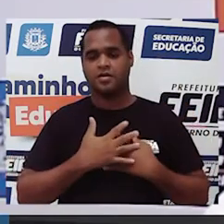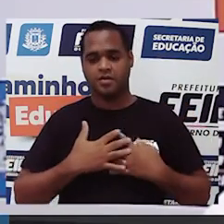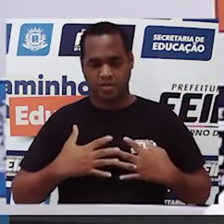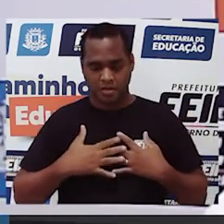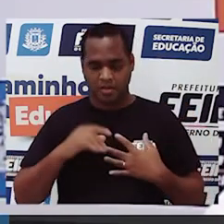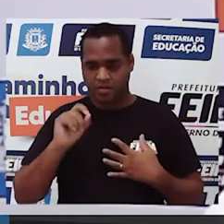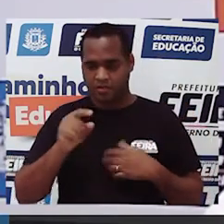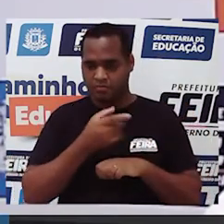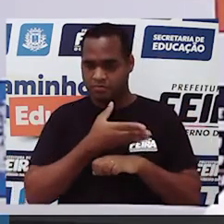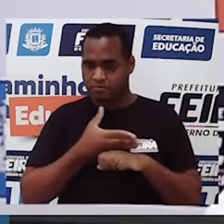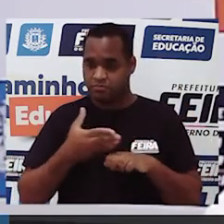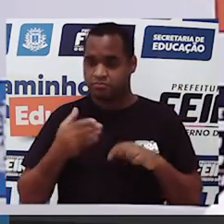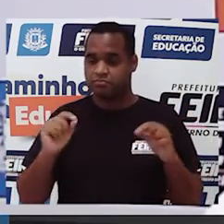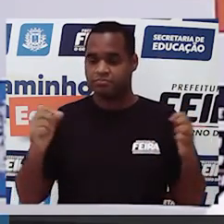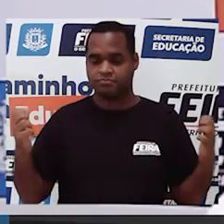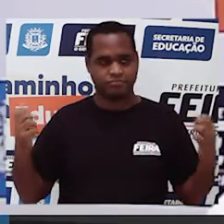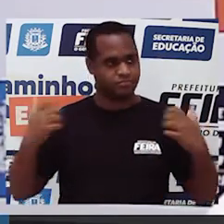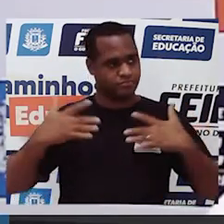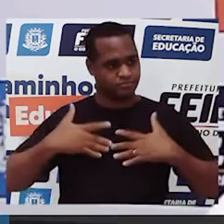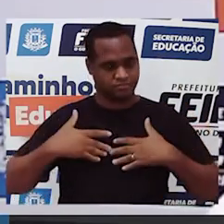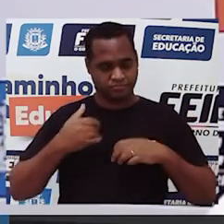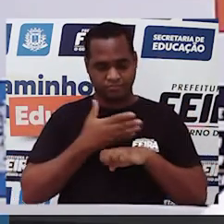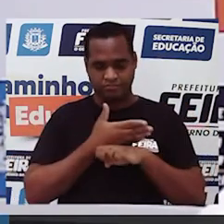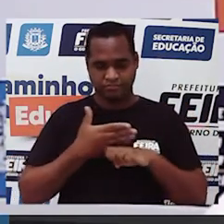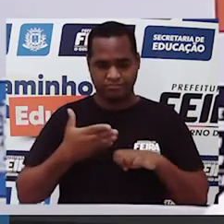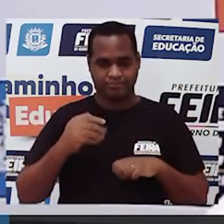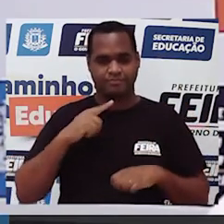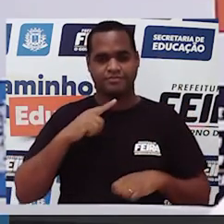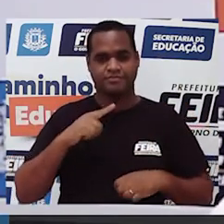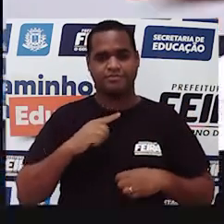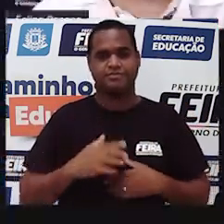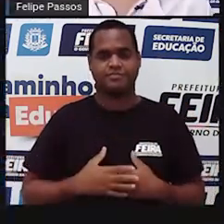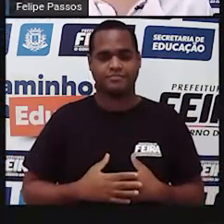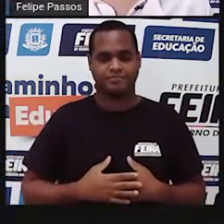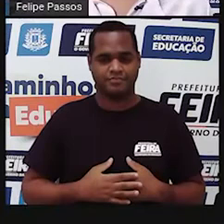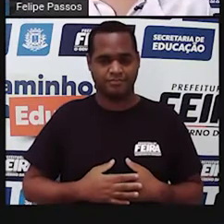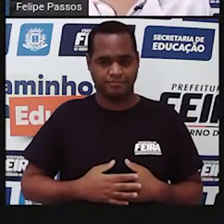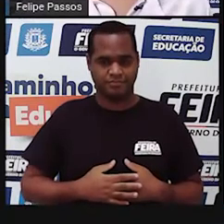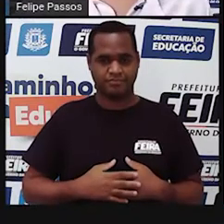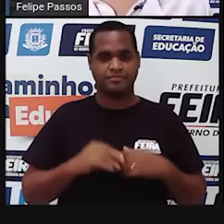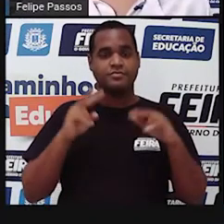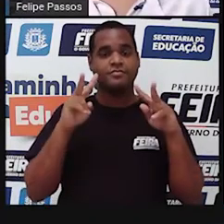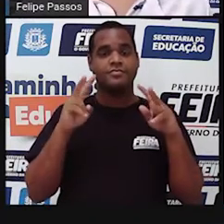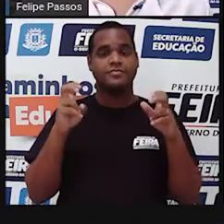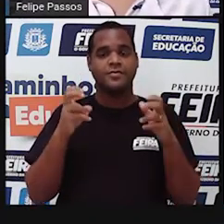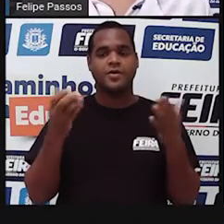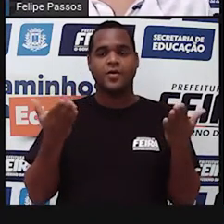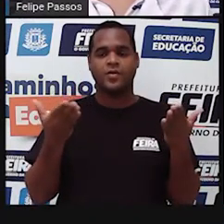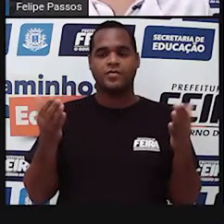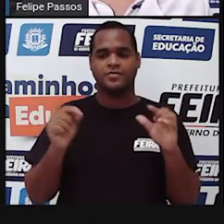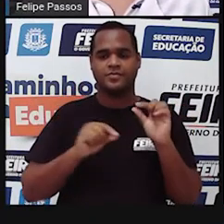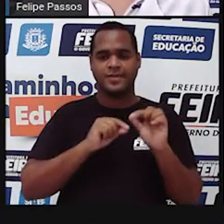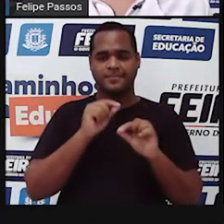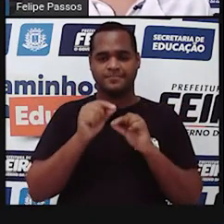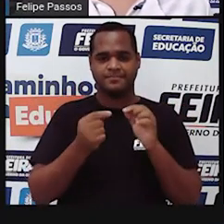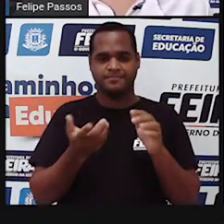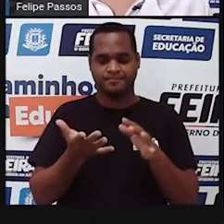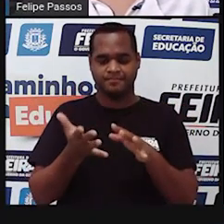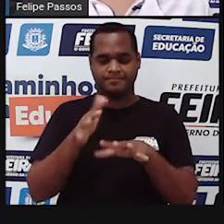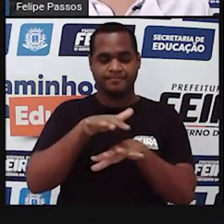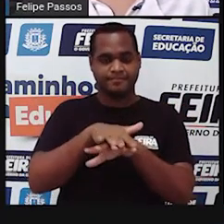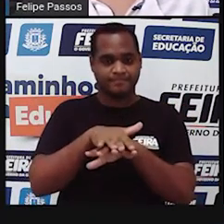e por cima dessa camisa um jaleco branco também. Bom, o tema de hoje é